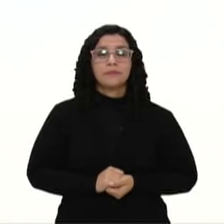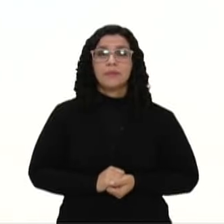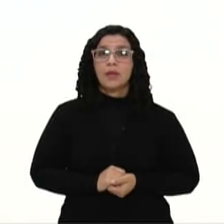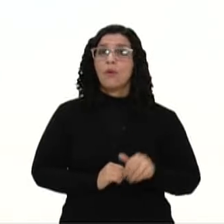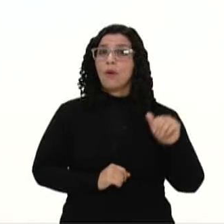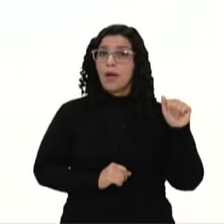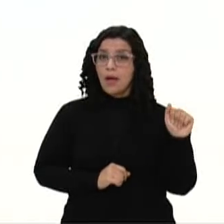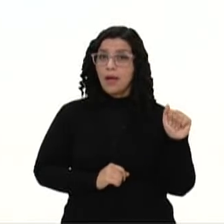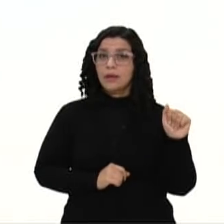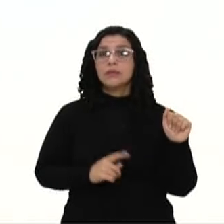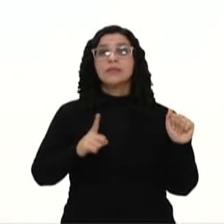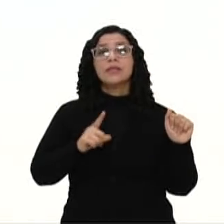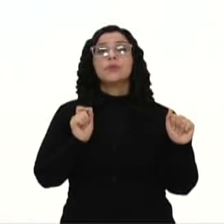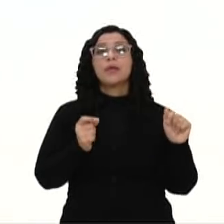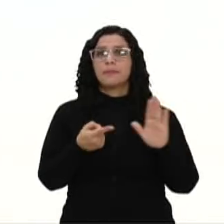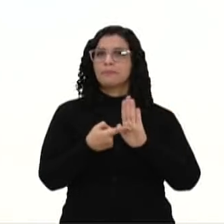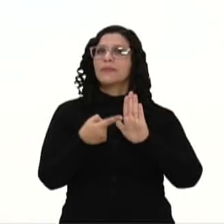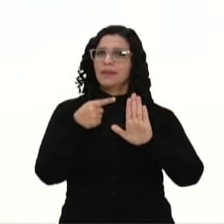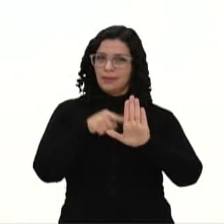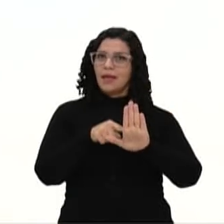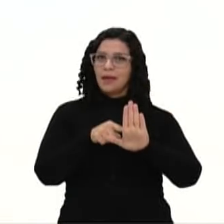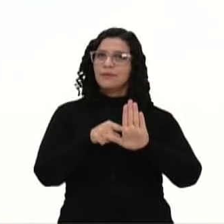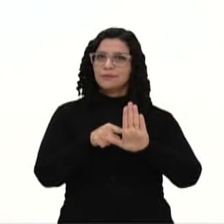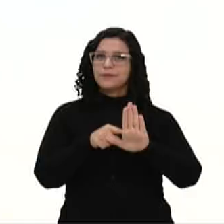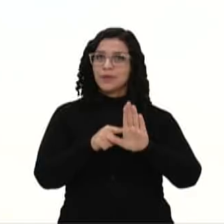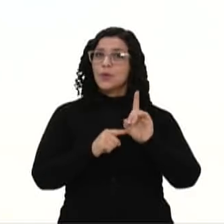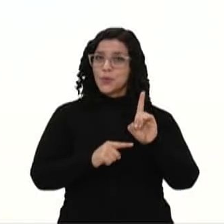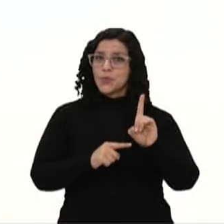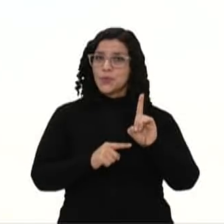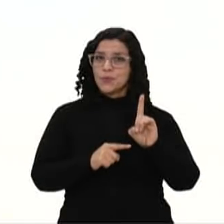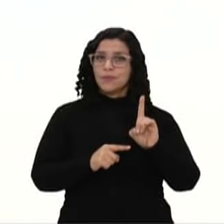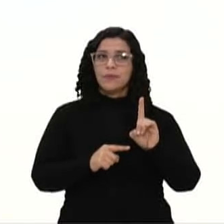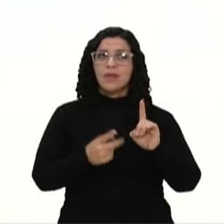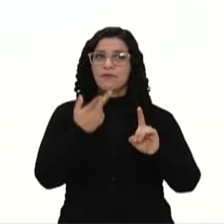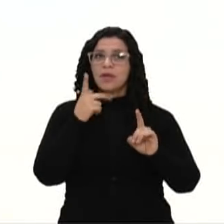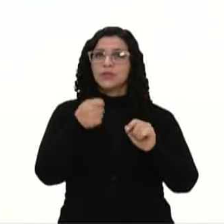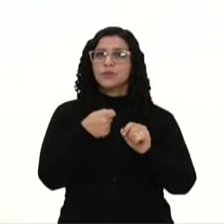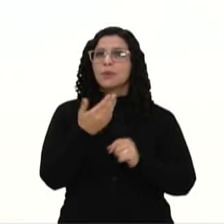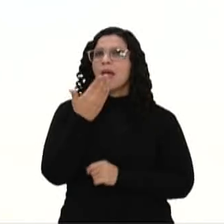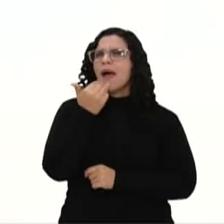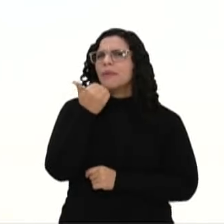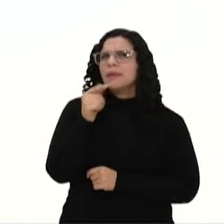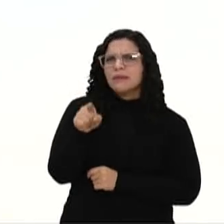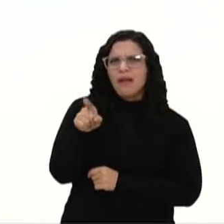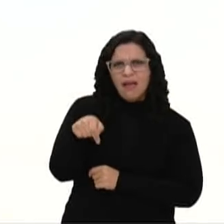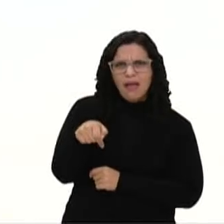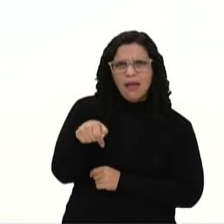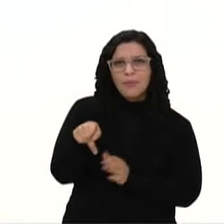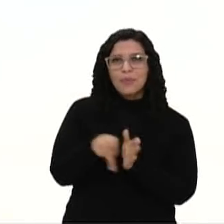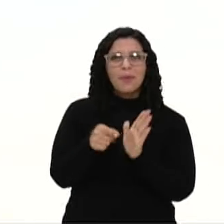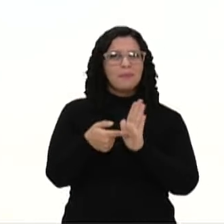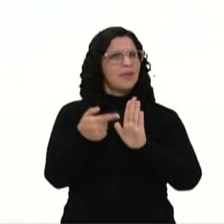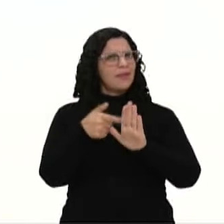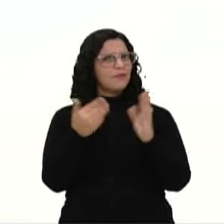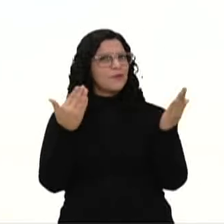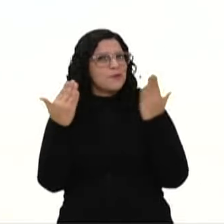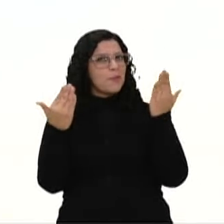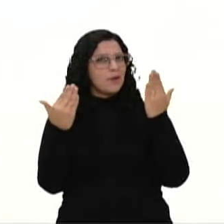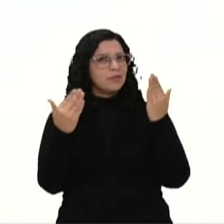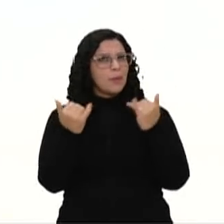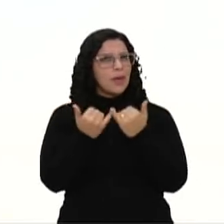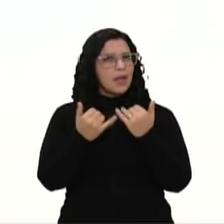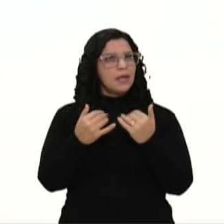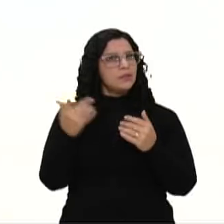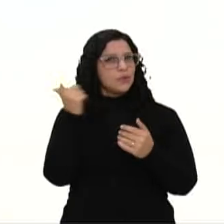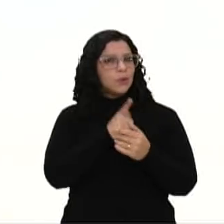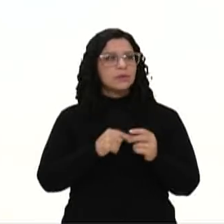Na letra A, nós temos uma metáfora. Número 1, a questão de alimentar é uma metáfora, uma comparação que temos